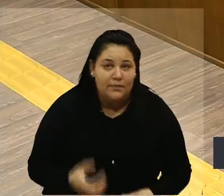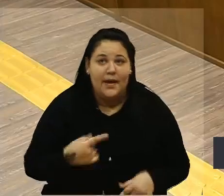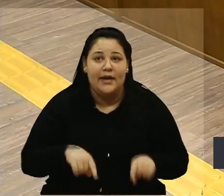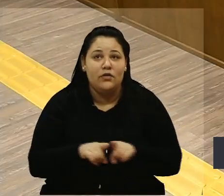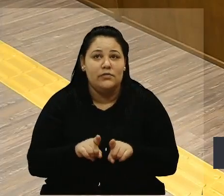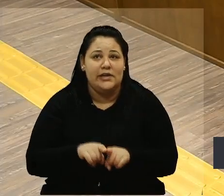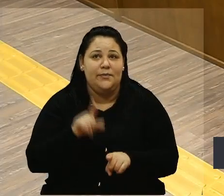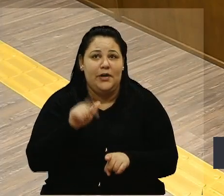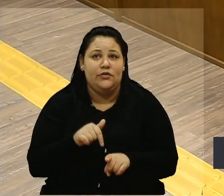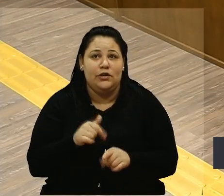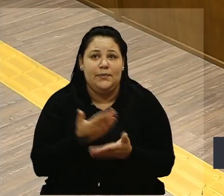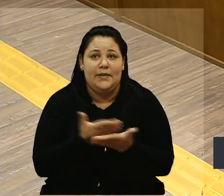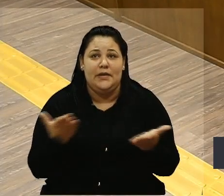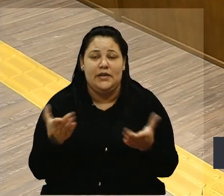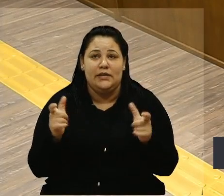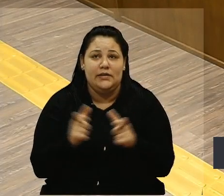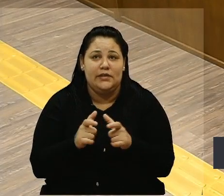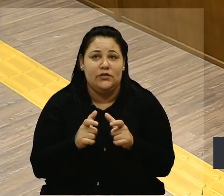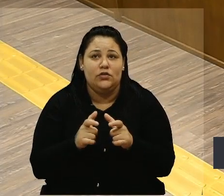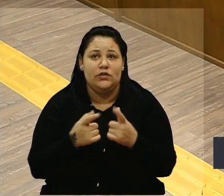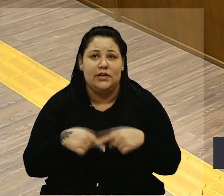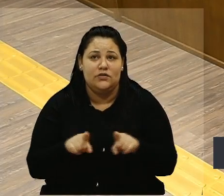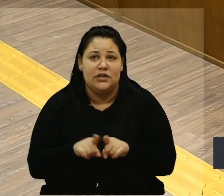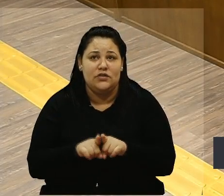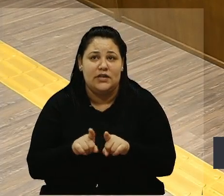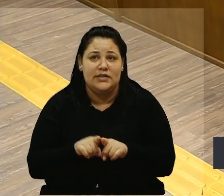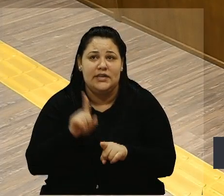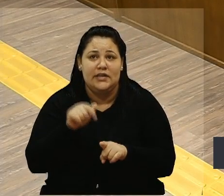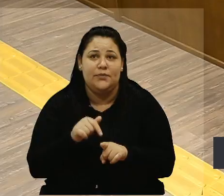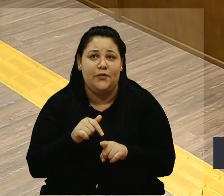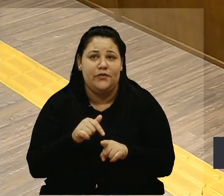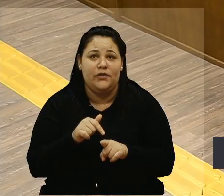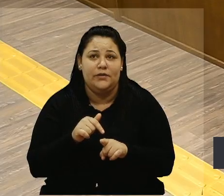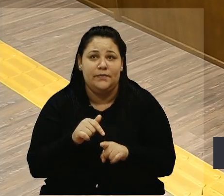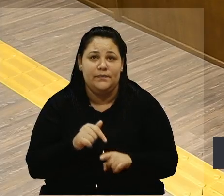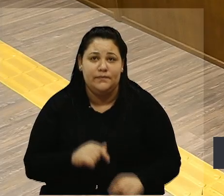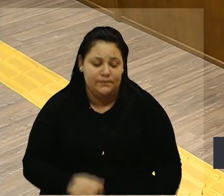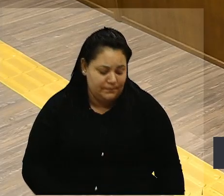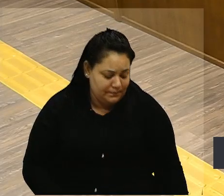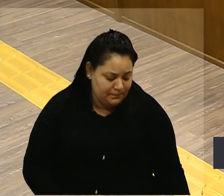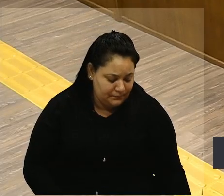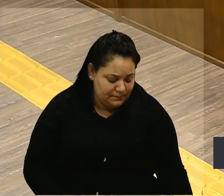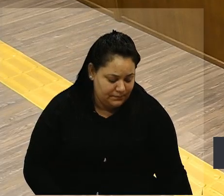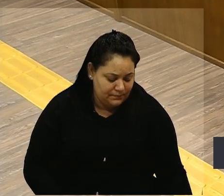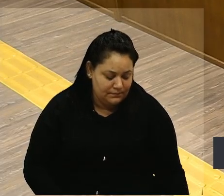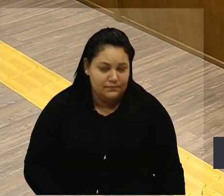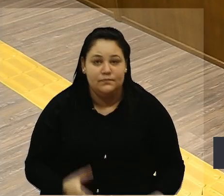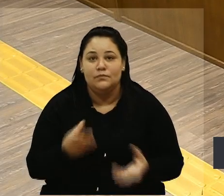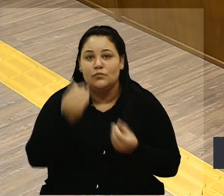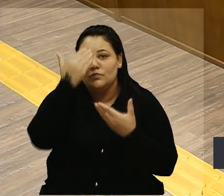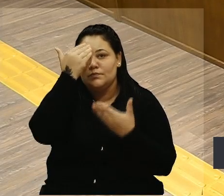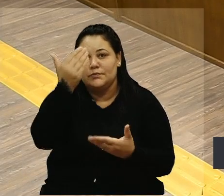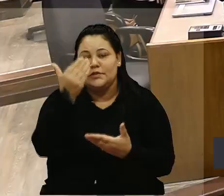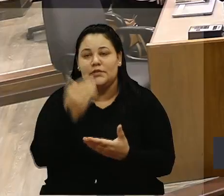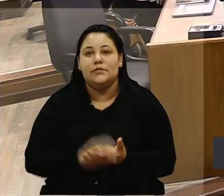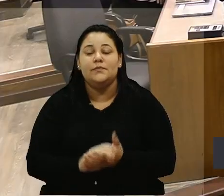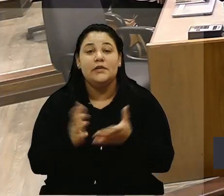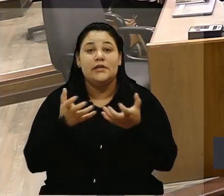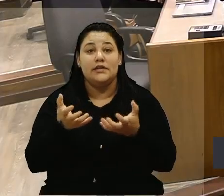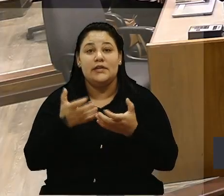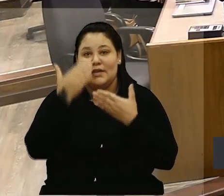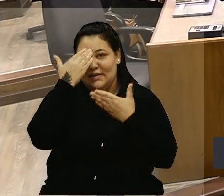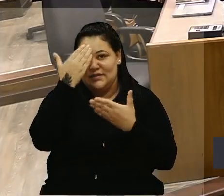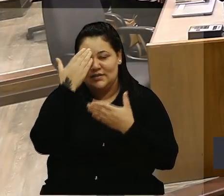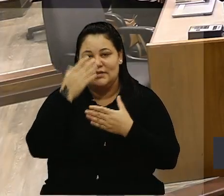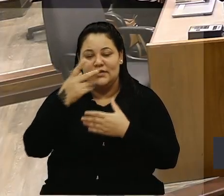ao espaço do pequeno expediente. Com a palavra, vereador Cláudio Libardi. Muito obrigado, presidente. Reiterar ao senhor, agradecer aos vereadores que